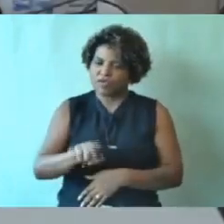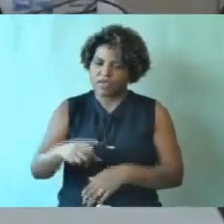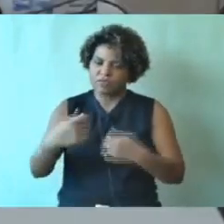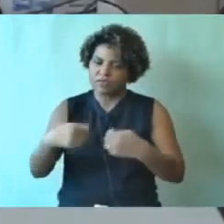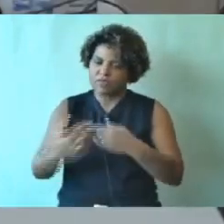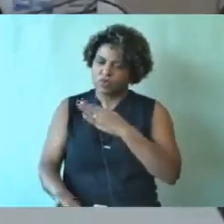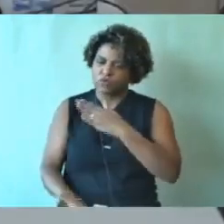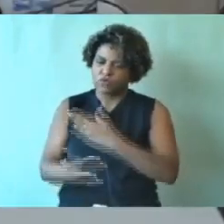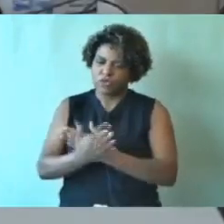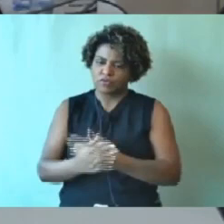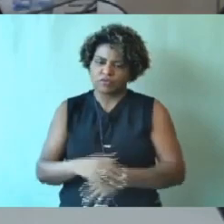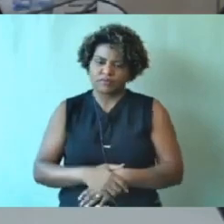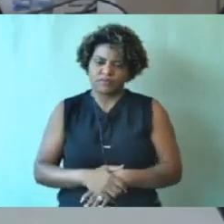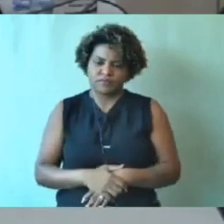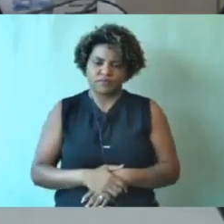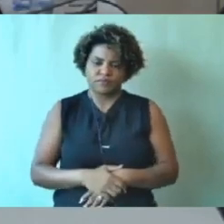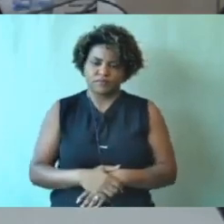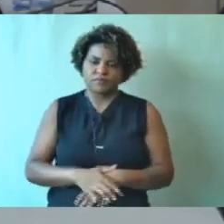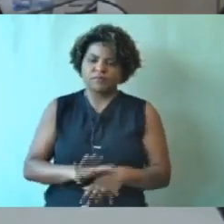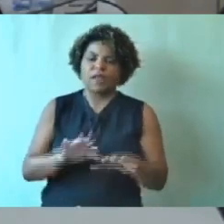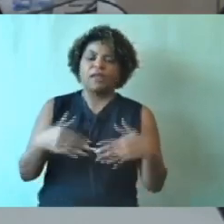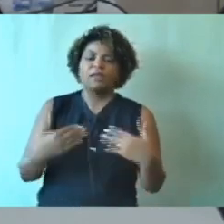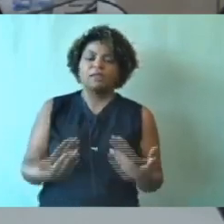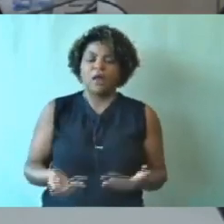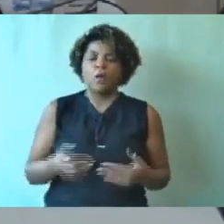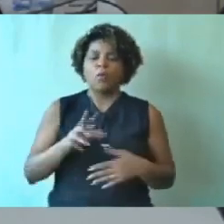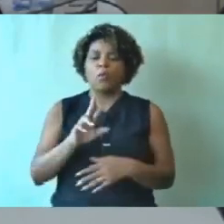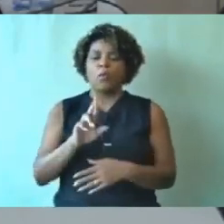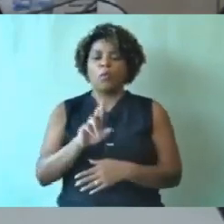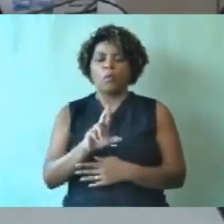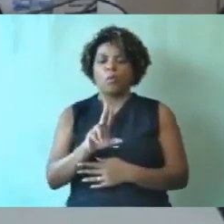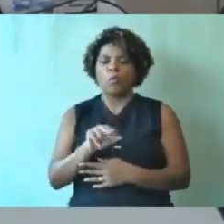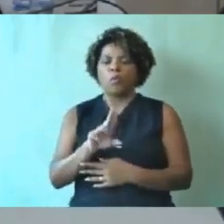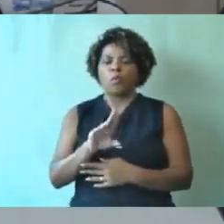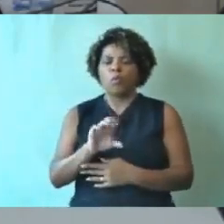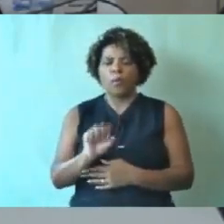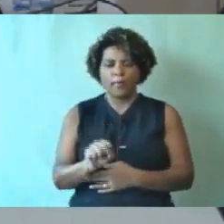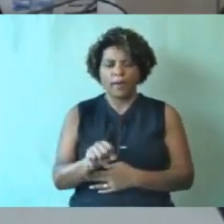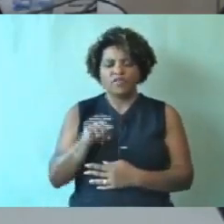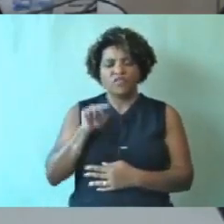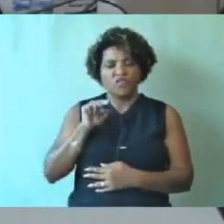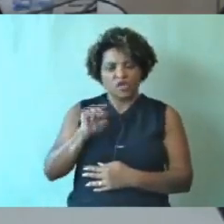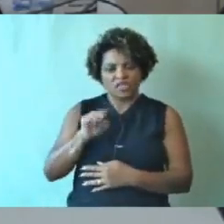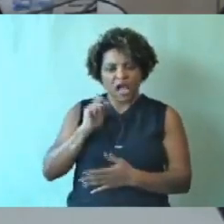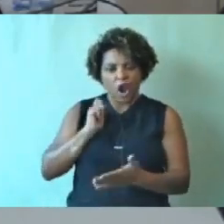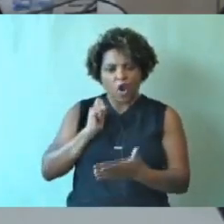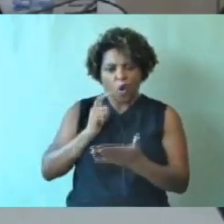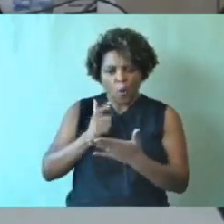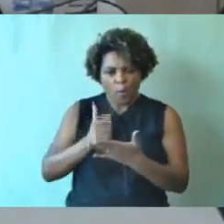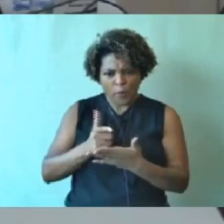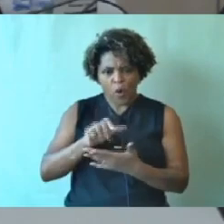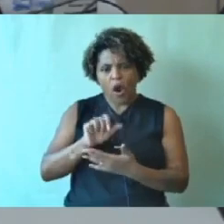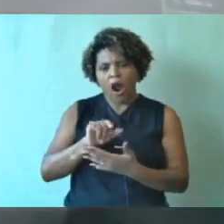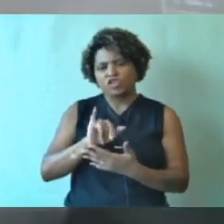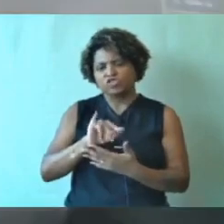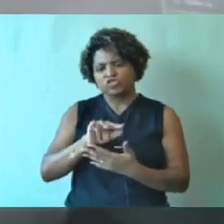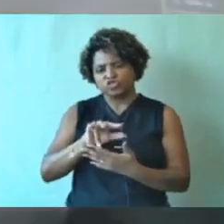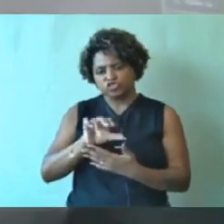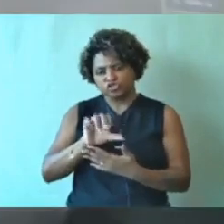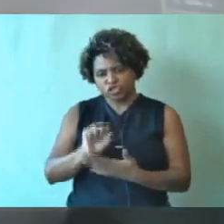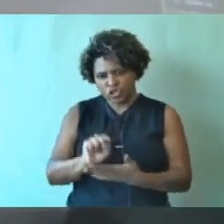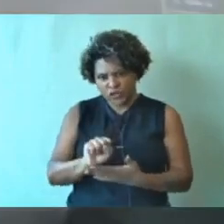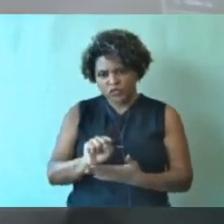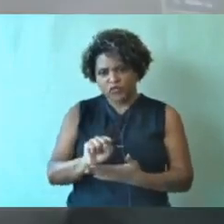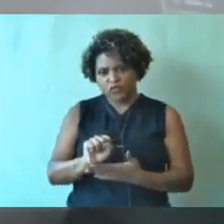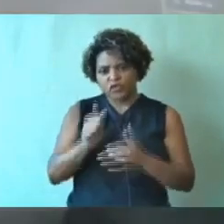para me entender aqui também, muitas pessoas querem entender. O senhor que comprou ativos da Aviação Torres... Sim, a